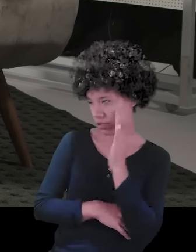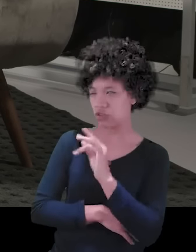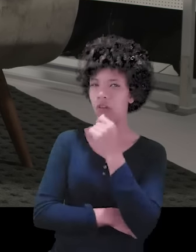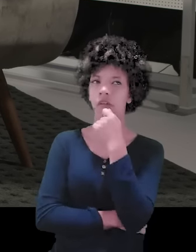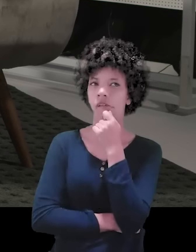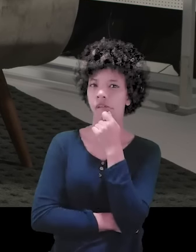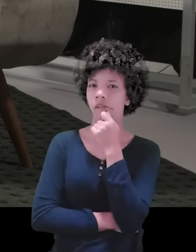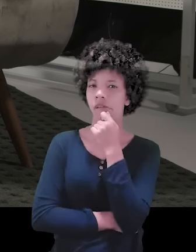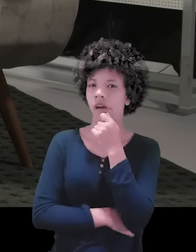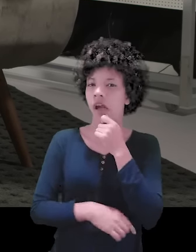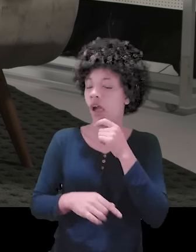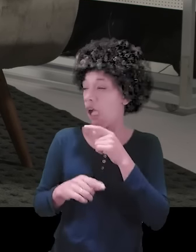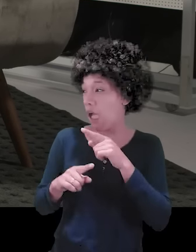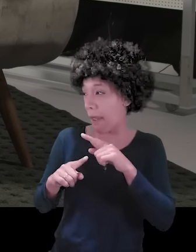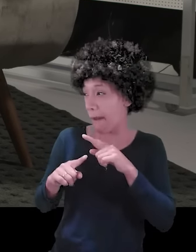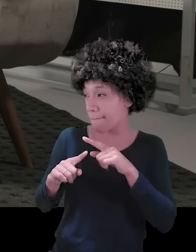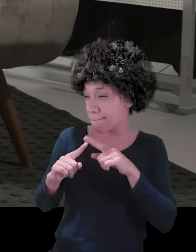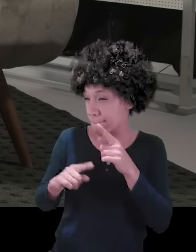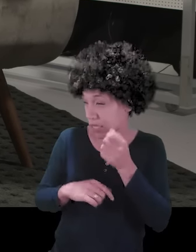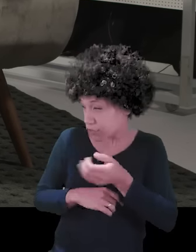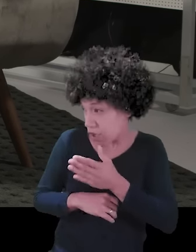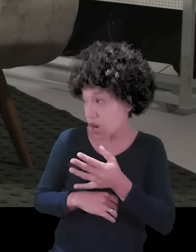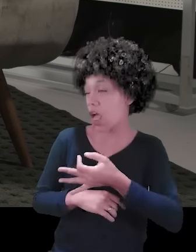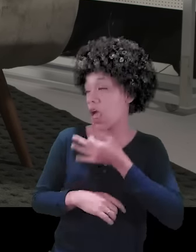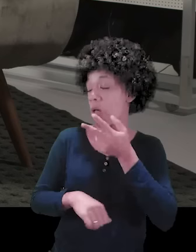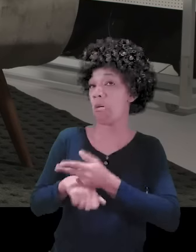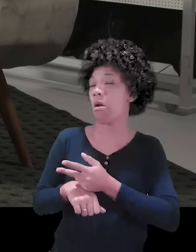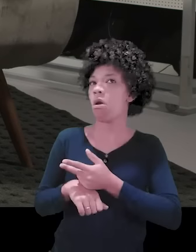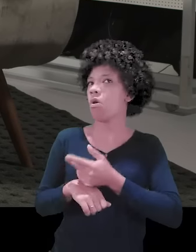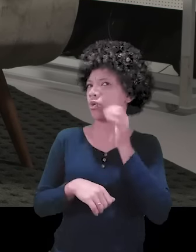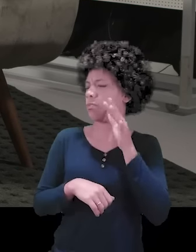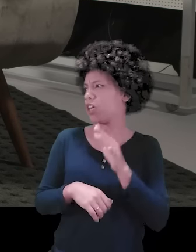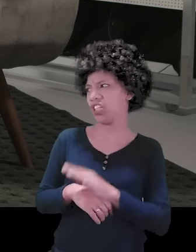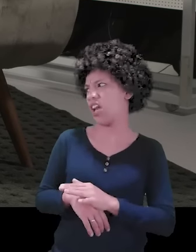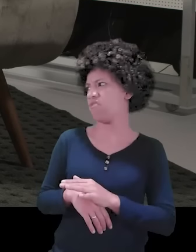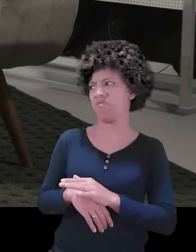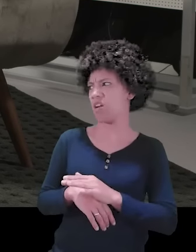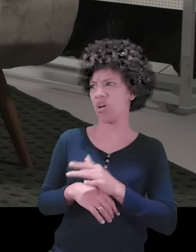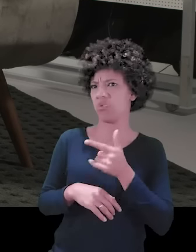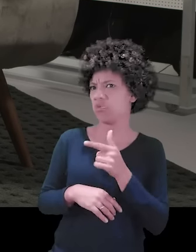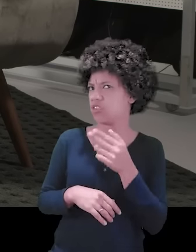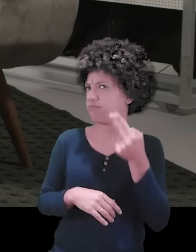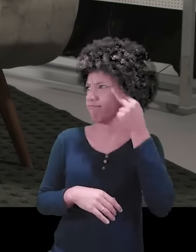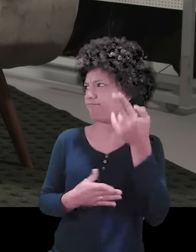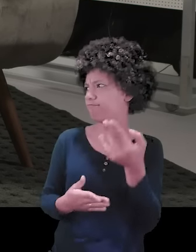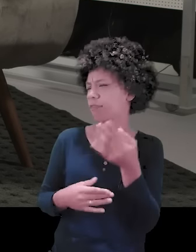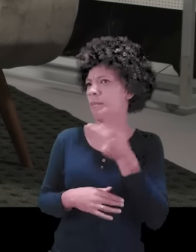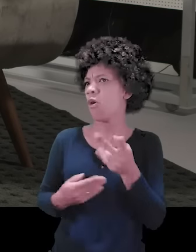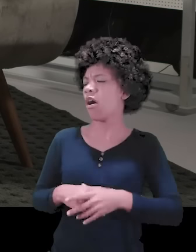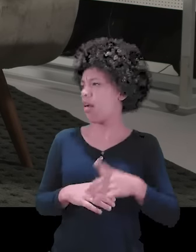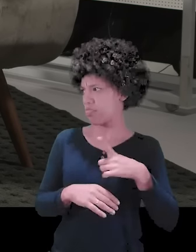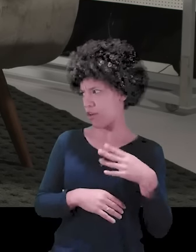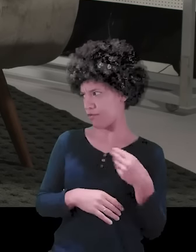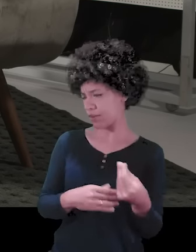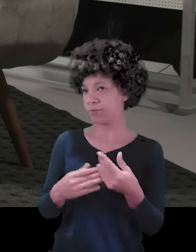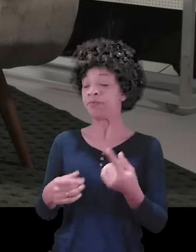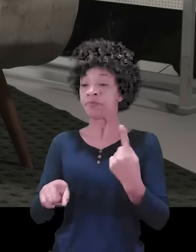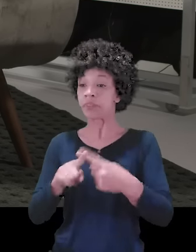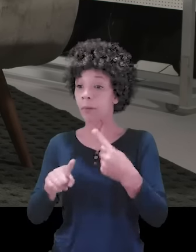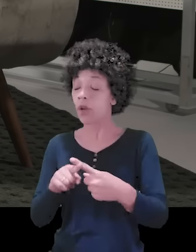é muito mais grave do que eu imaginava muito pó desse assim mesmo que eu não imaginava que era assim a noite a noção porque é do celular você tem um filho